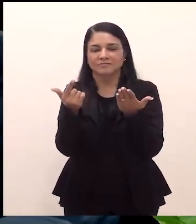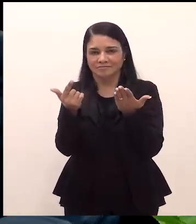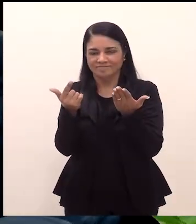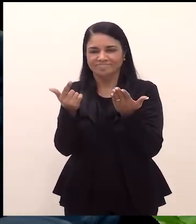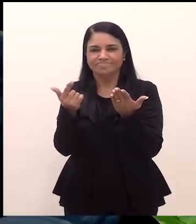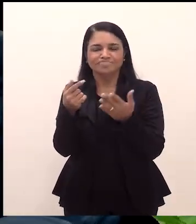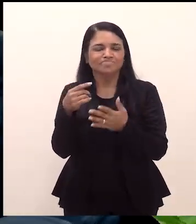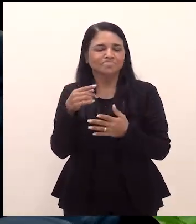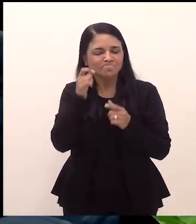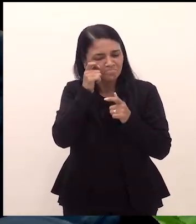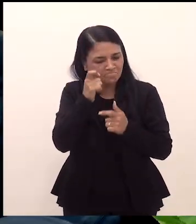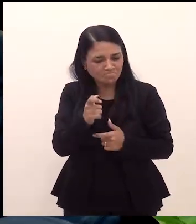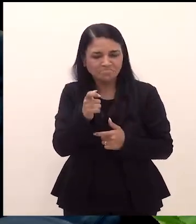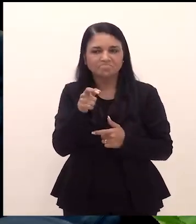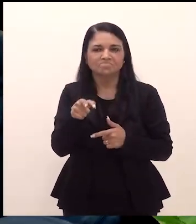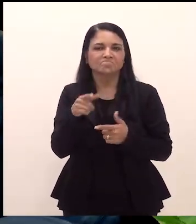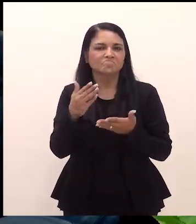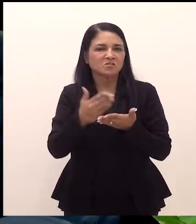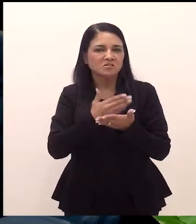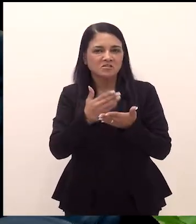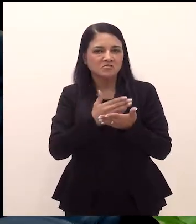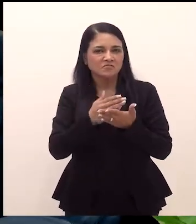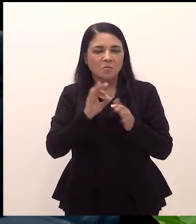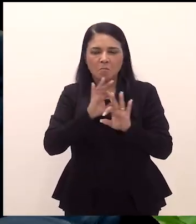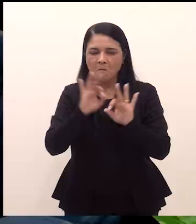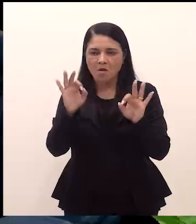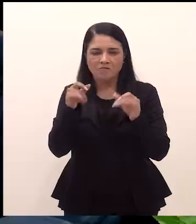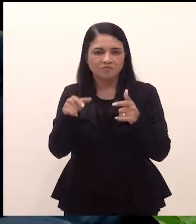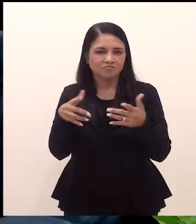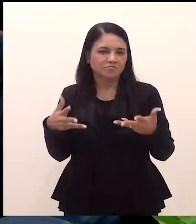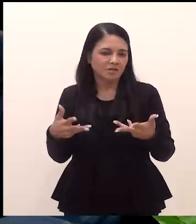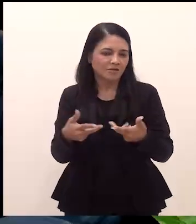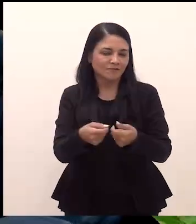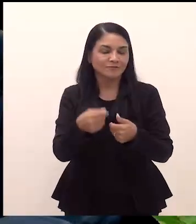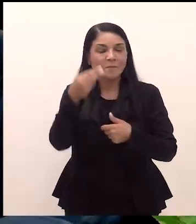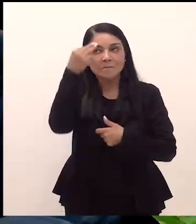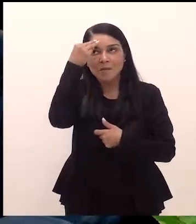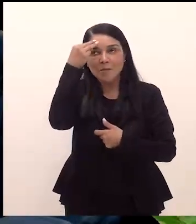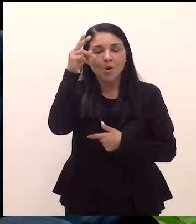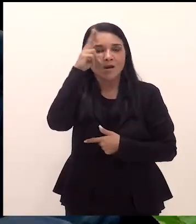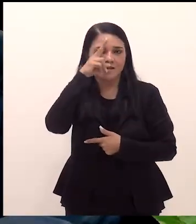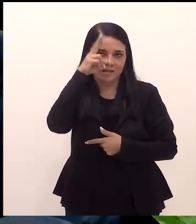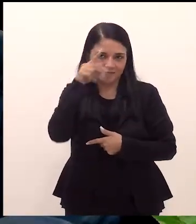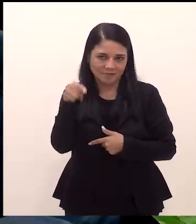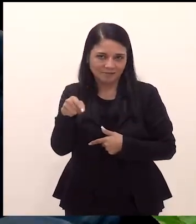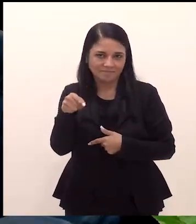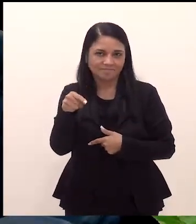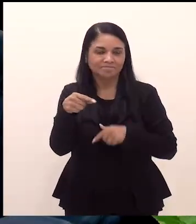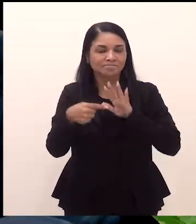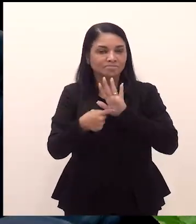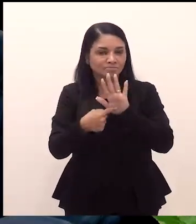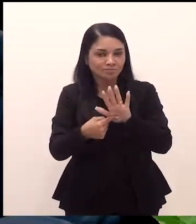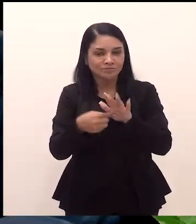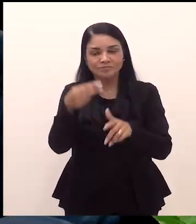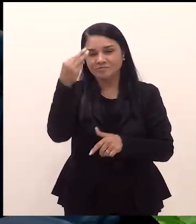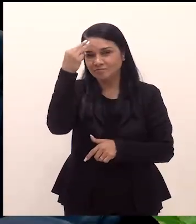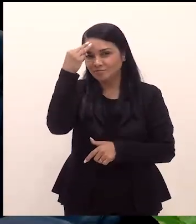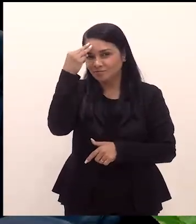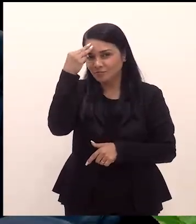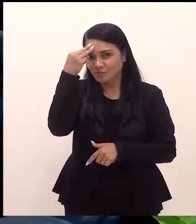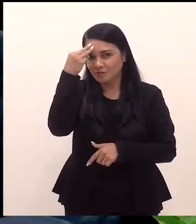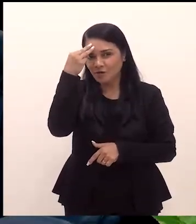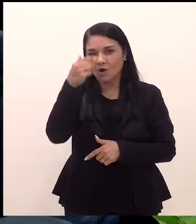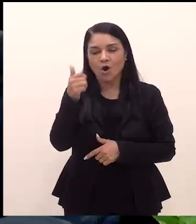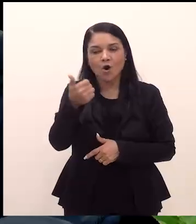jornalístico. É muito, muito interessante. É um livro assim, bacanérrimo, que te leva para um lugar de memória também, porque ele traz, a partir da